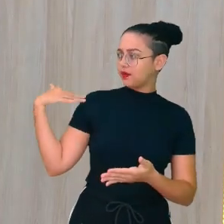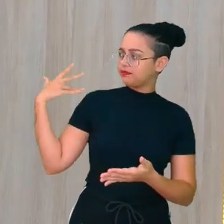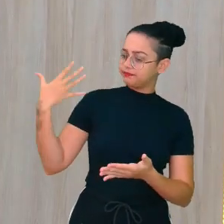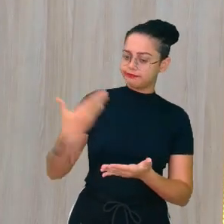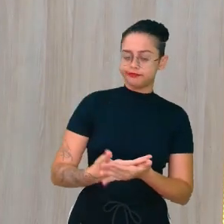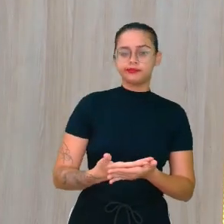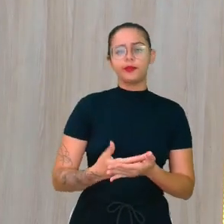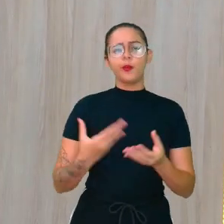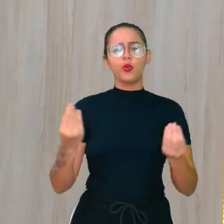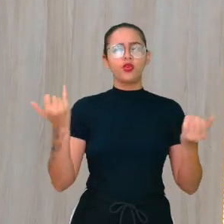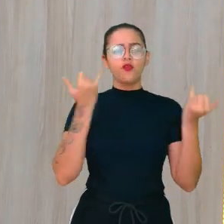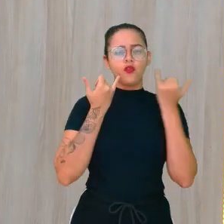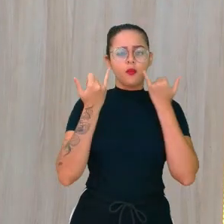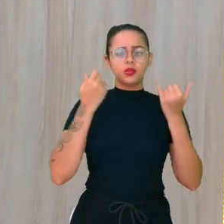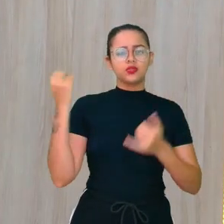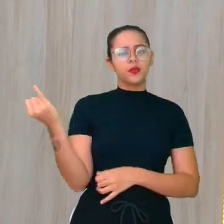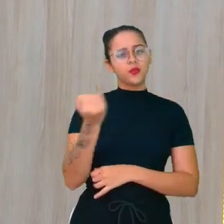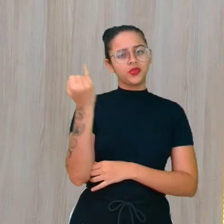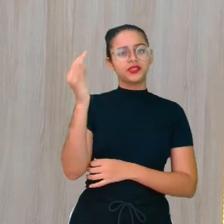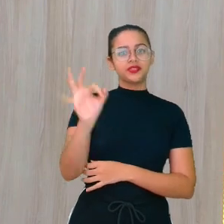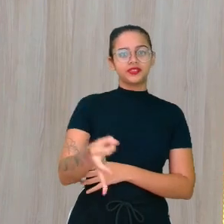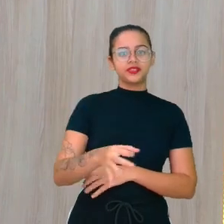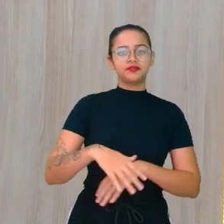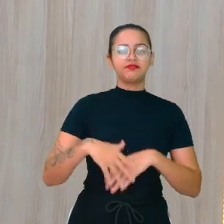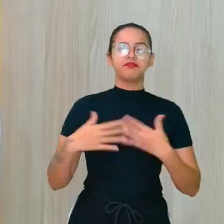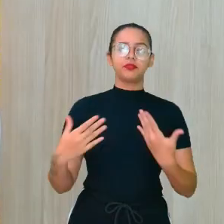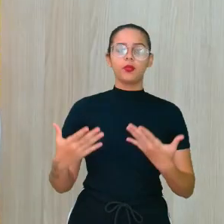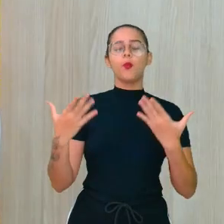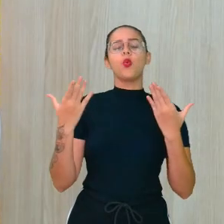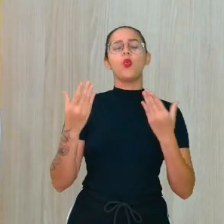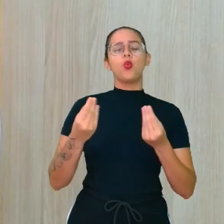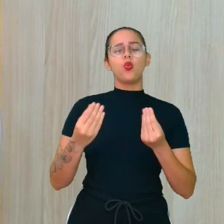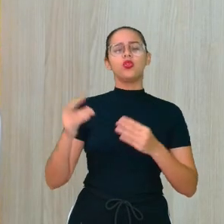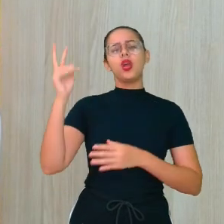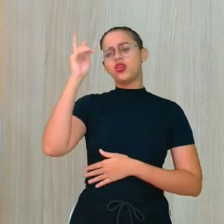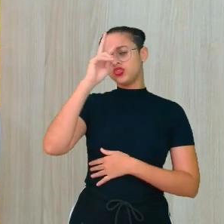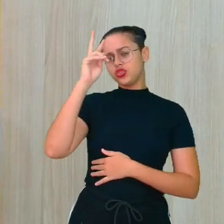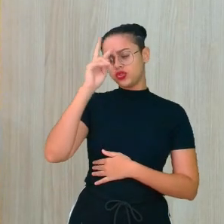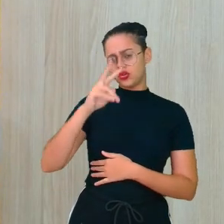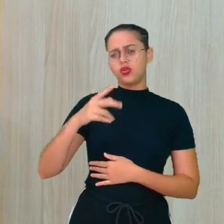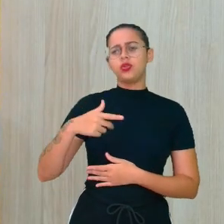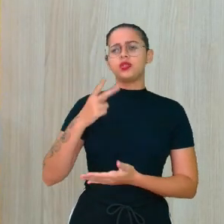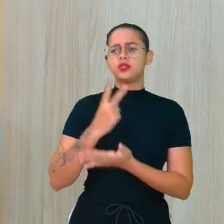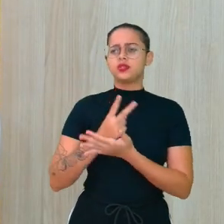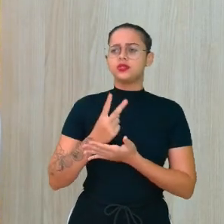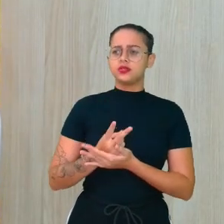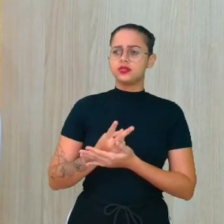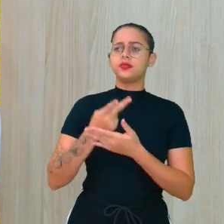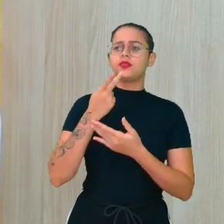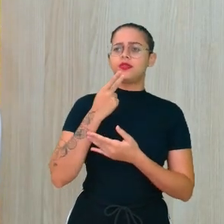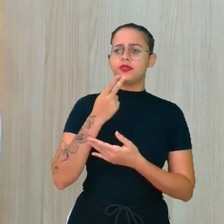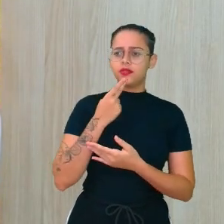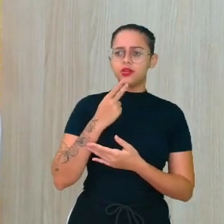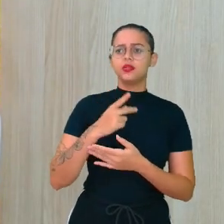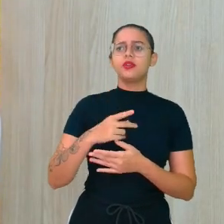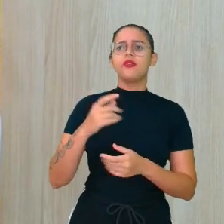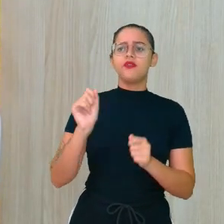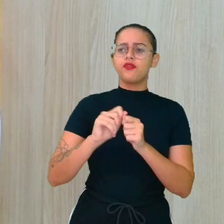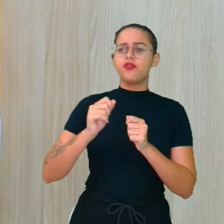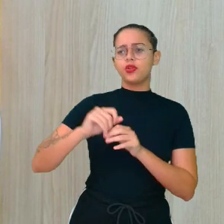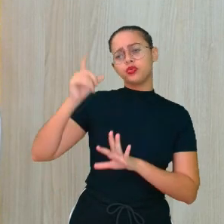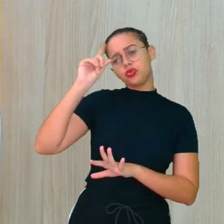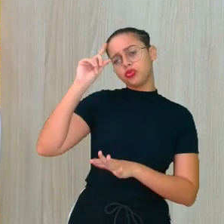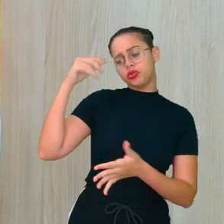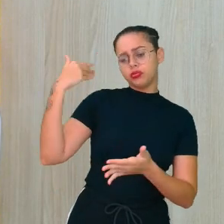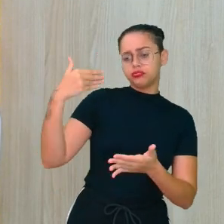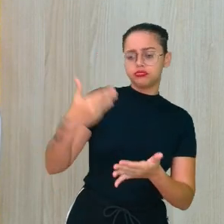falando, muitas informações importantes, não é? Muita, gente, muita. E a história, como eu sempre digo, ela está sendo feita no dia a dia, né? Não é só com